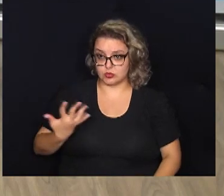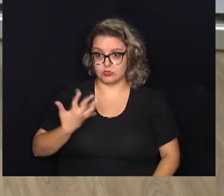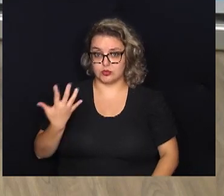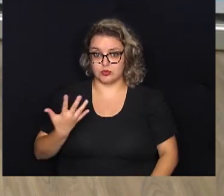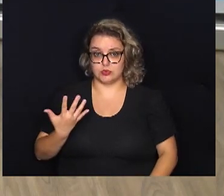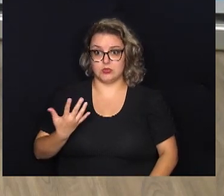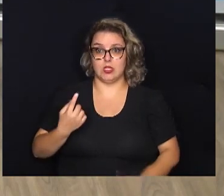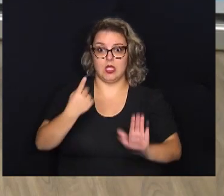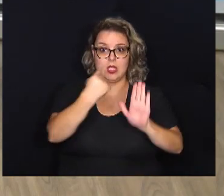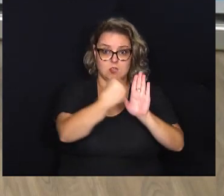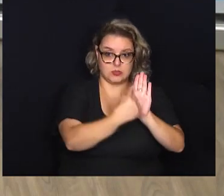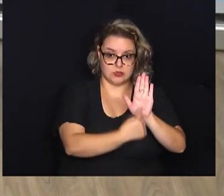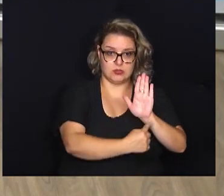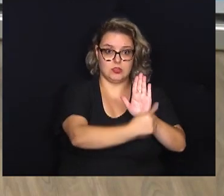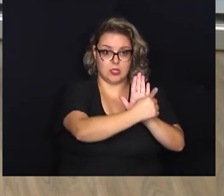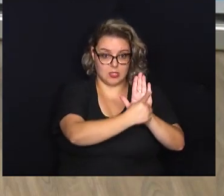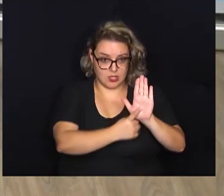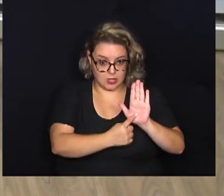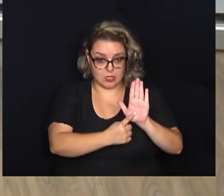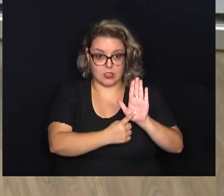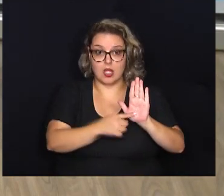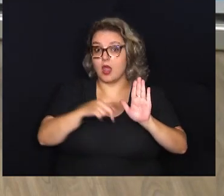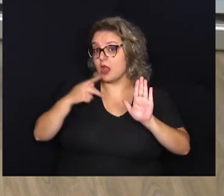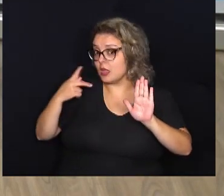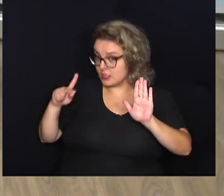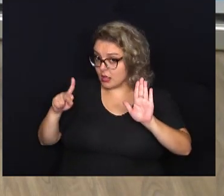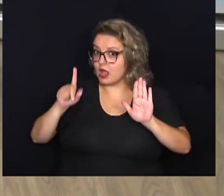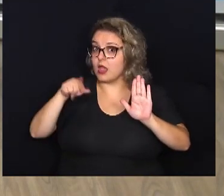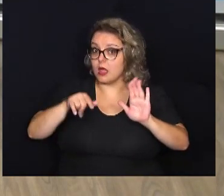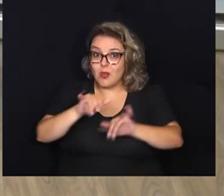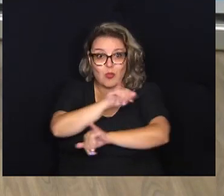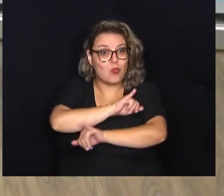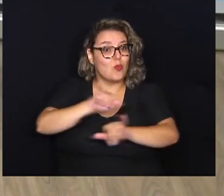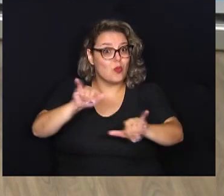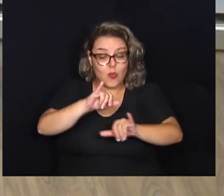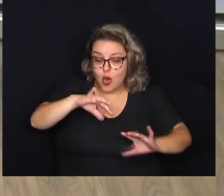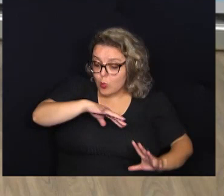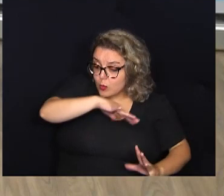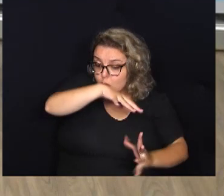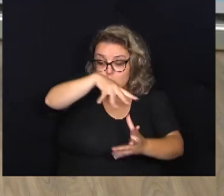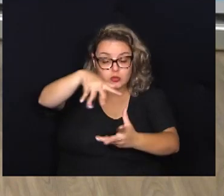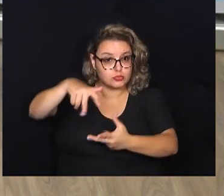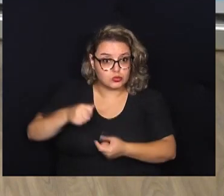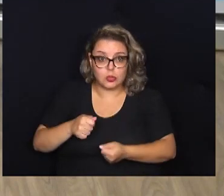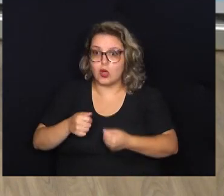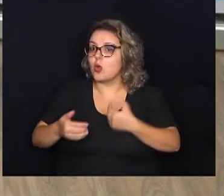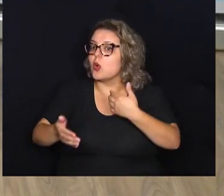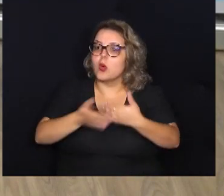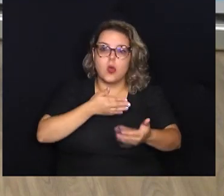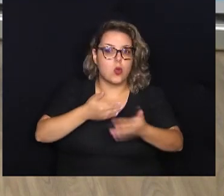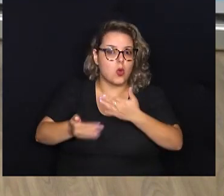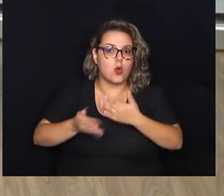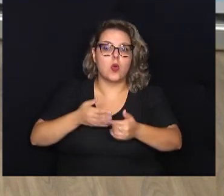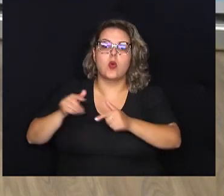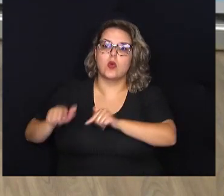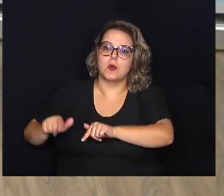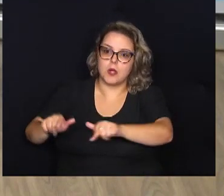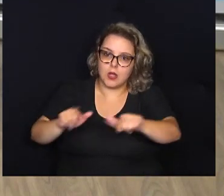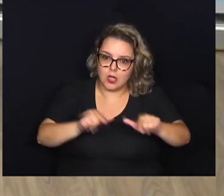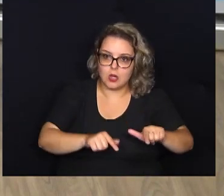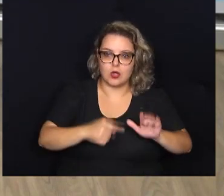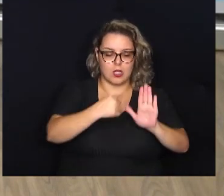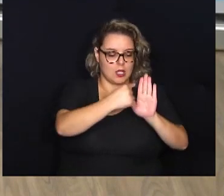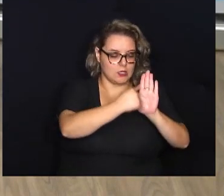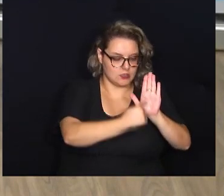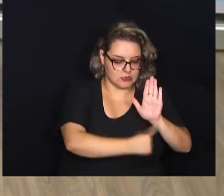Esse X que ela desenhou na mão dela é uma campanha mundial, então onde você estiver, esse